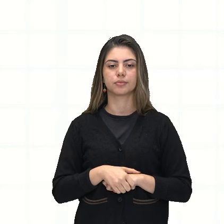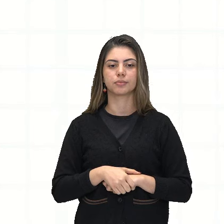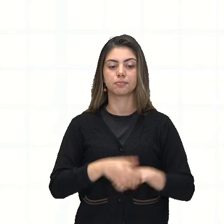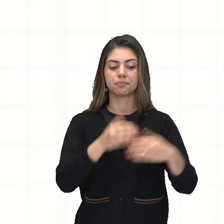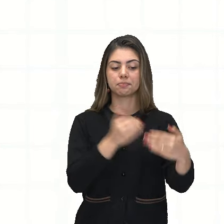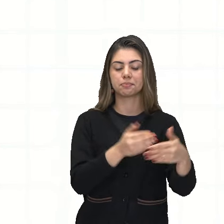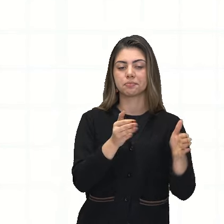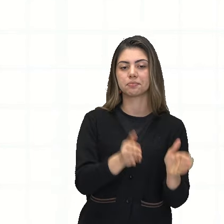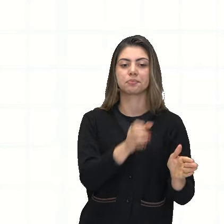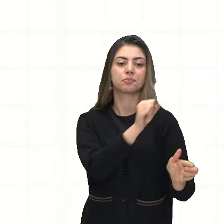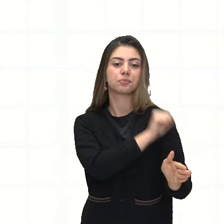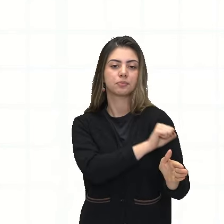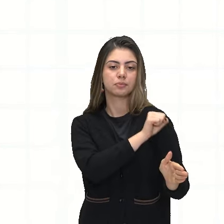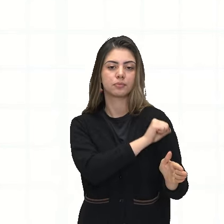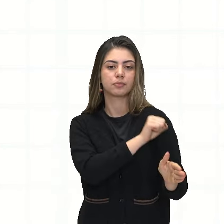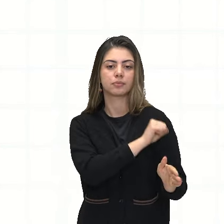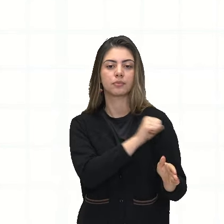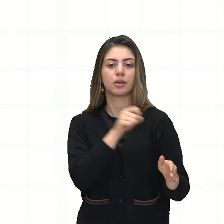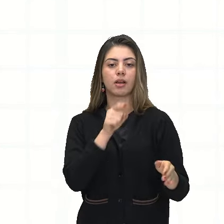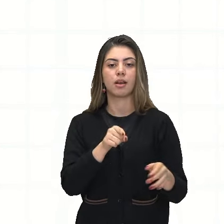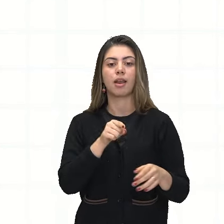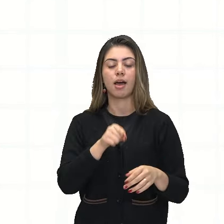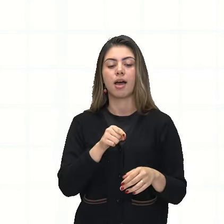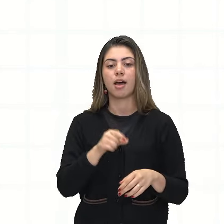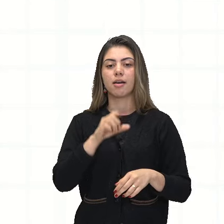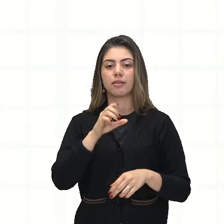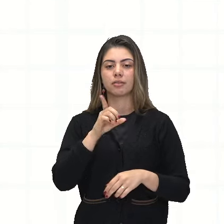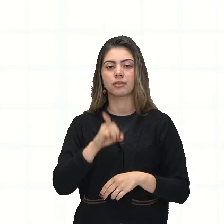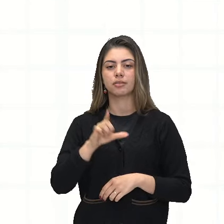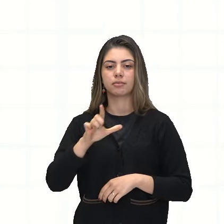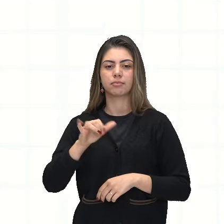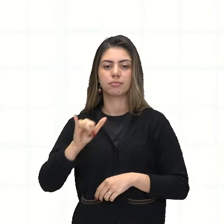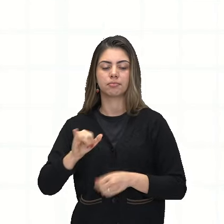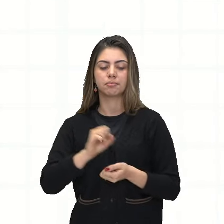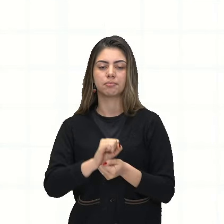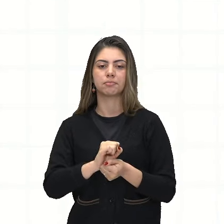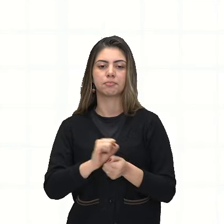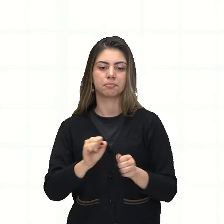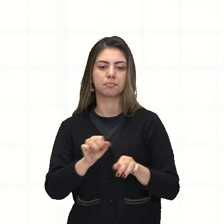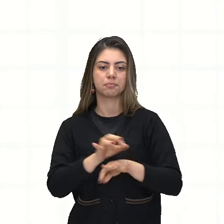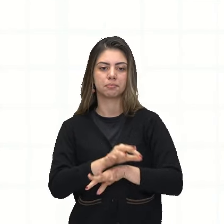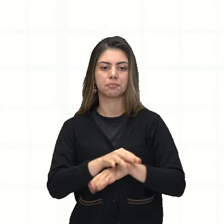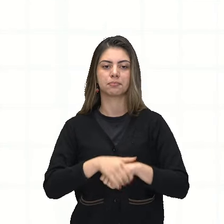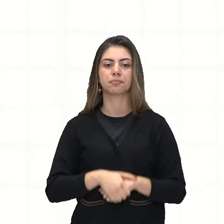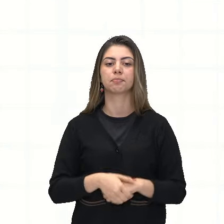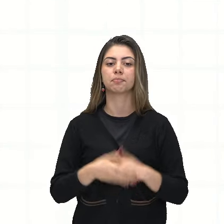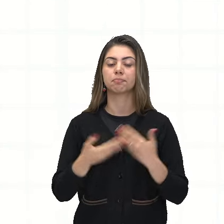terminaram a DLI. Ponto. Portanto,